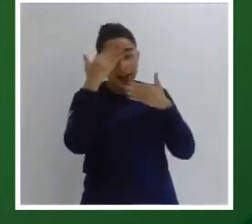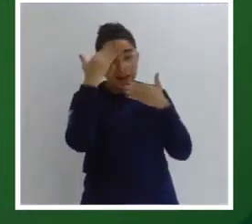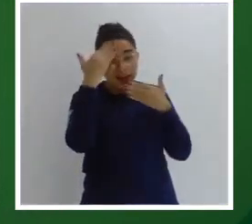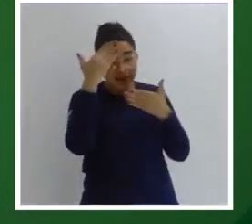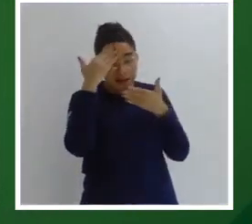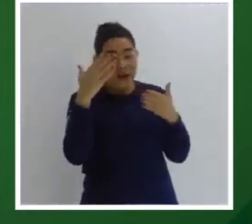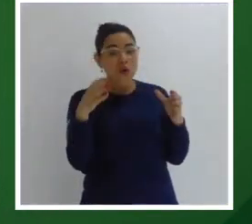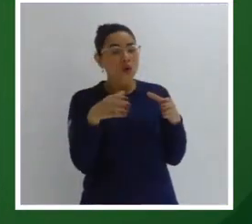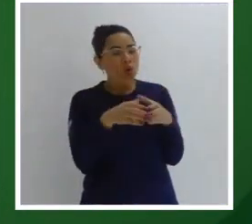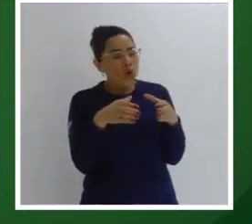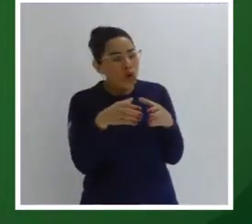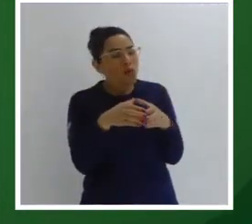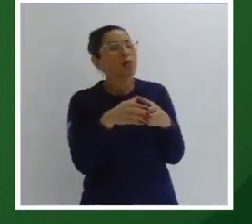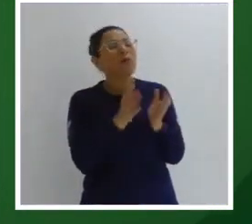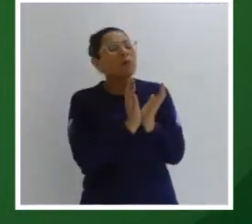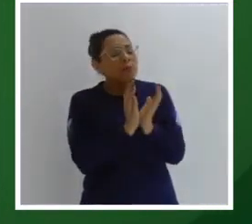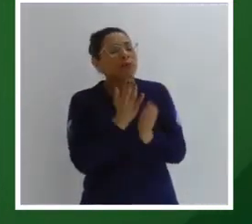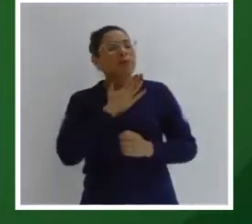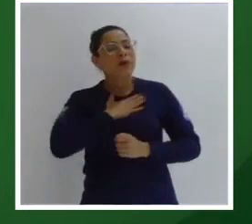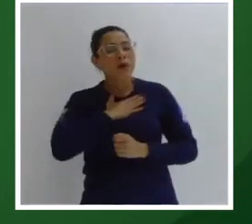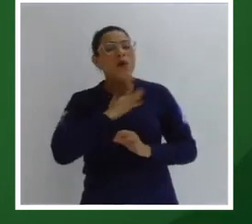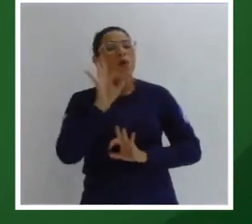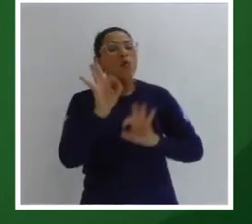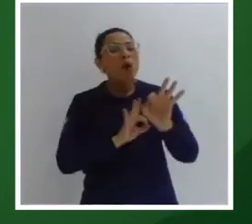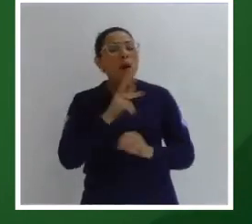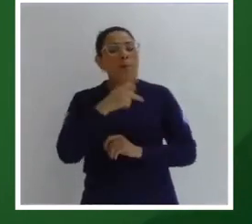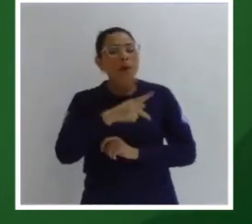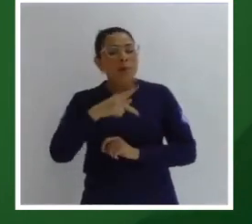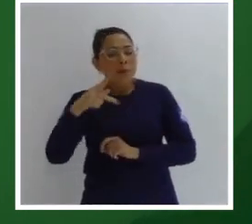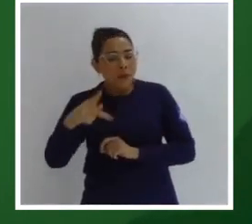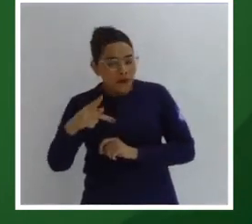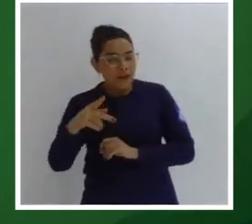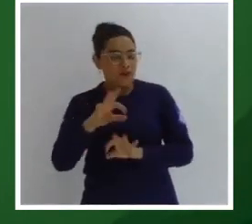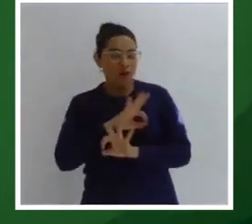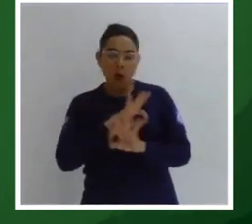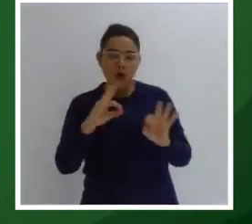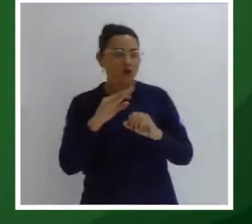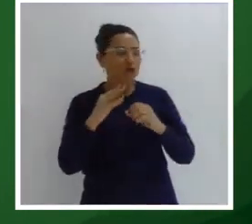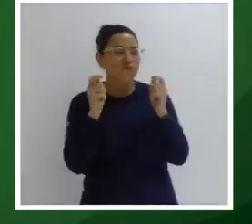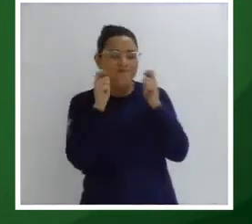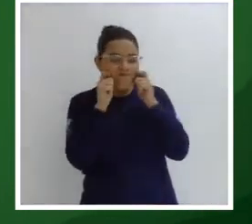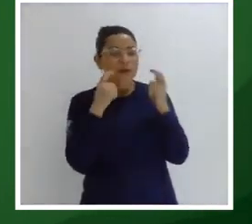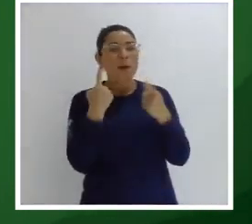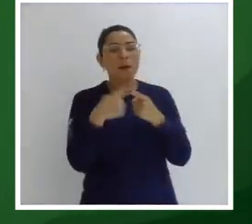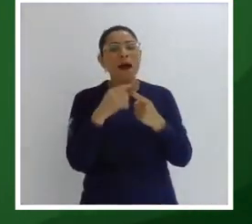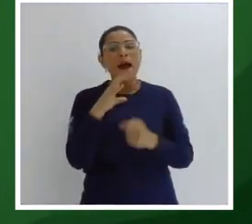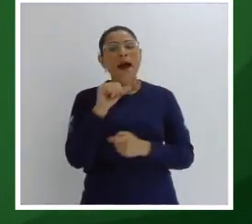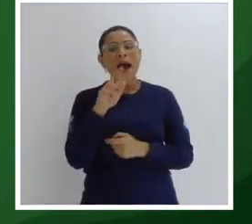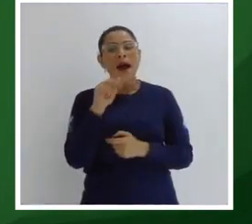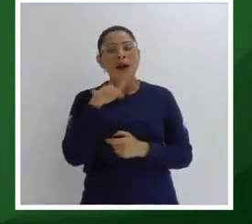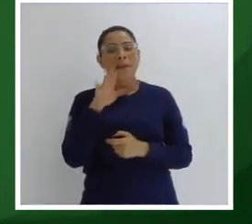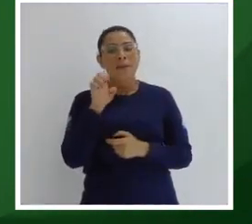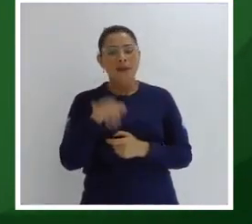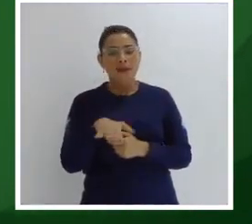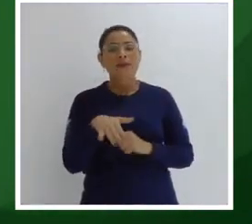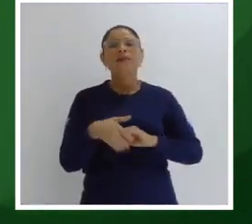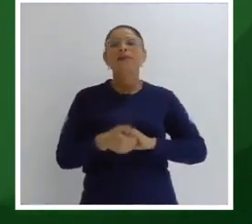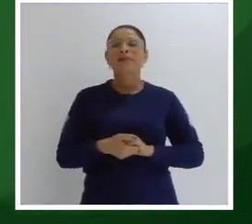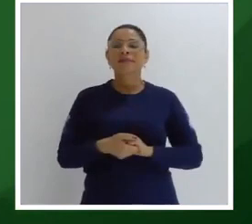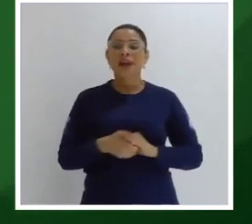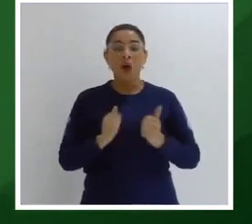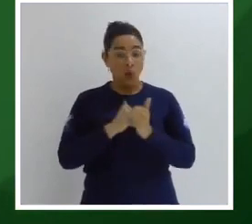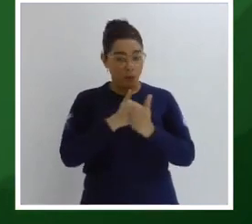a minha equipe que me ajudou Inclusive a montar o PPT você vê que eles são os fofos né a Carmem Palmeira que deve estar nos